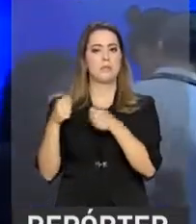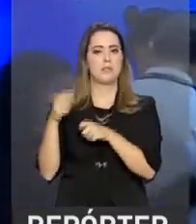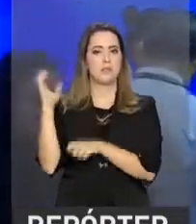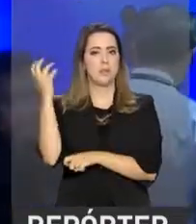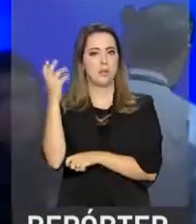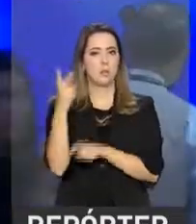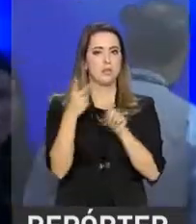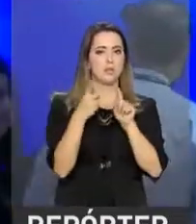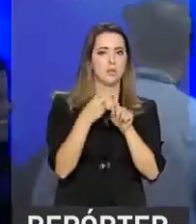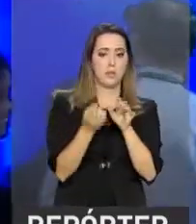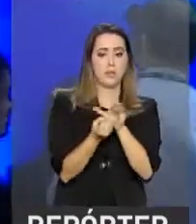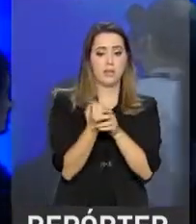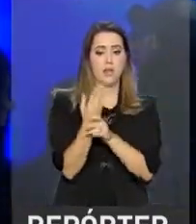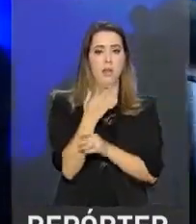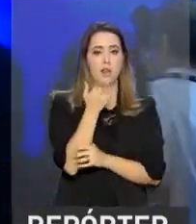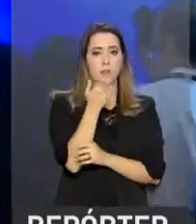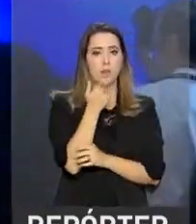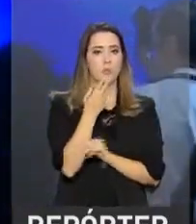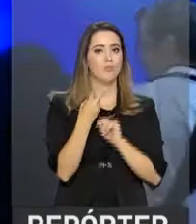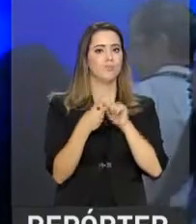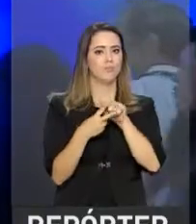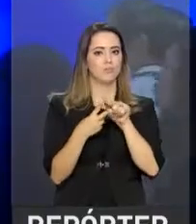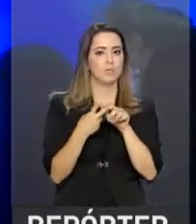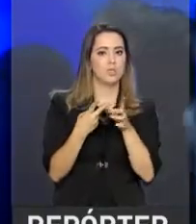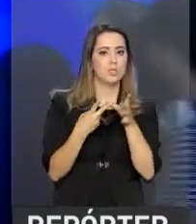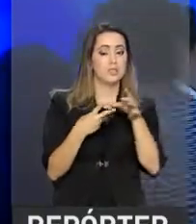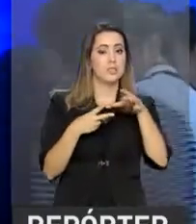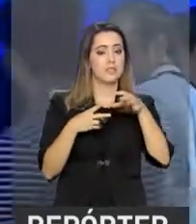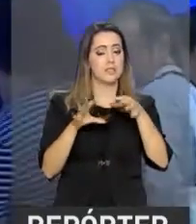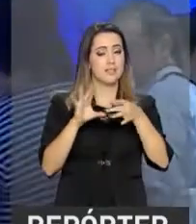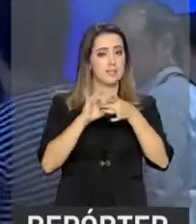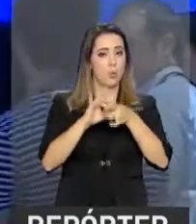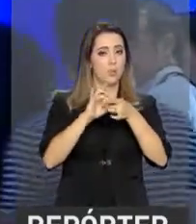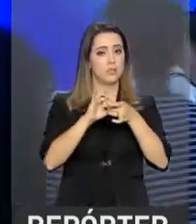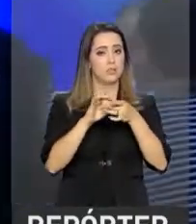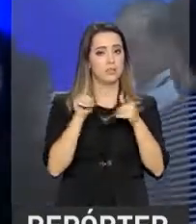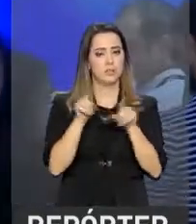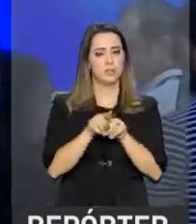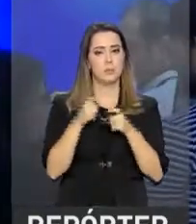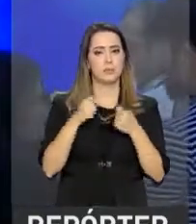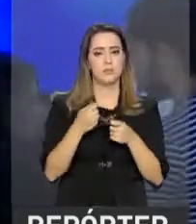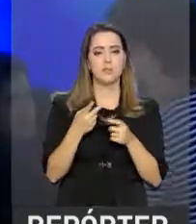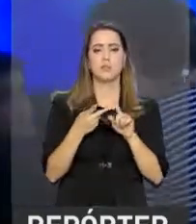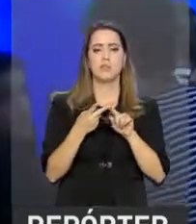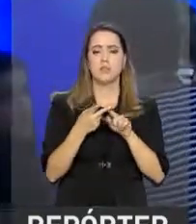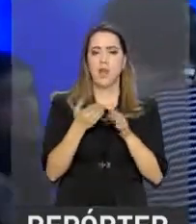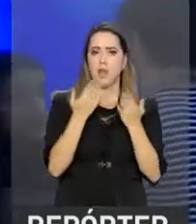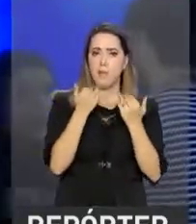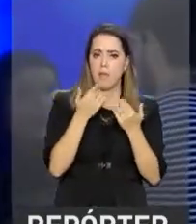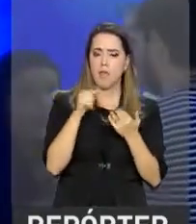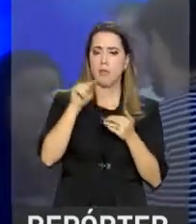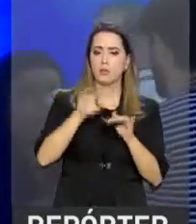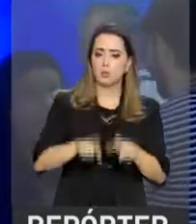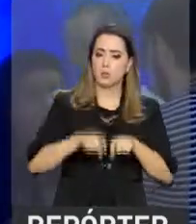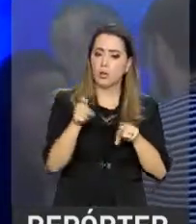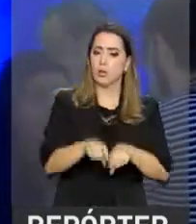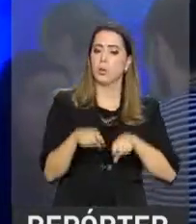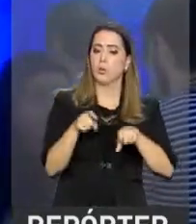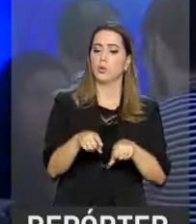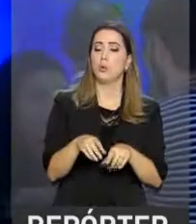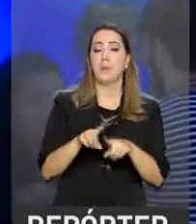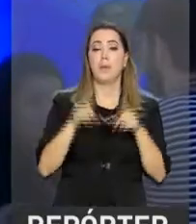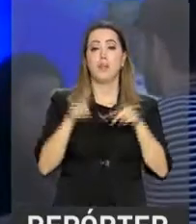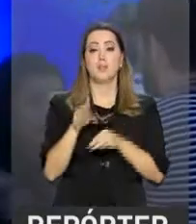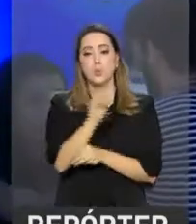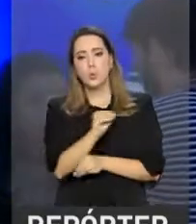natureza para produzir alimentos. Precisamos de uma produção de alimentos que ajude a conservar a nossa base de recursos